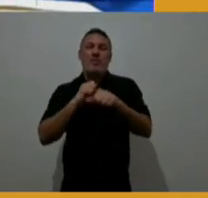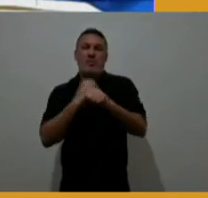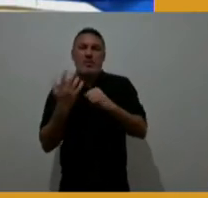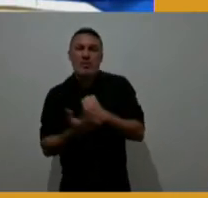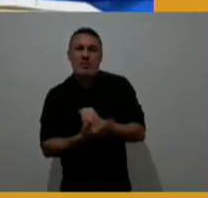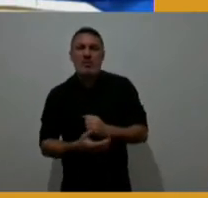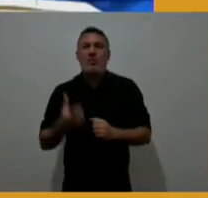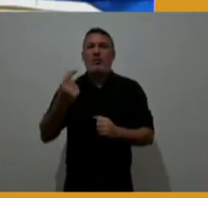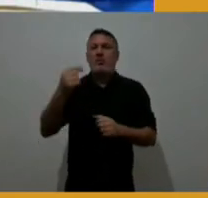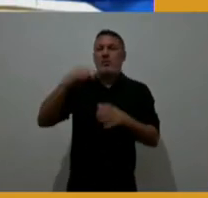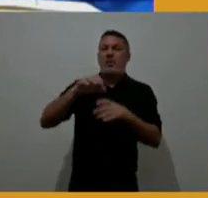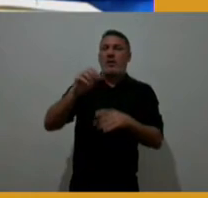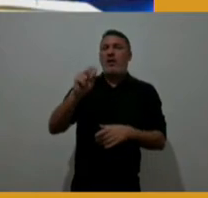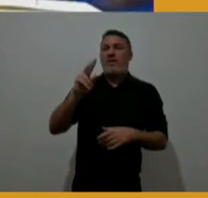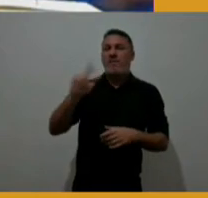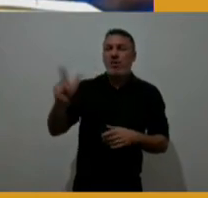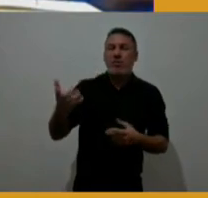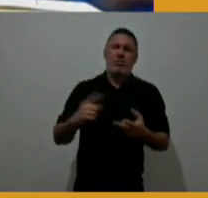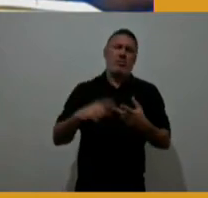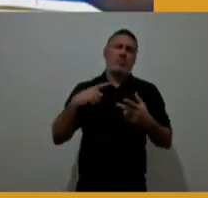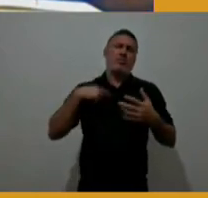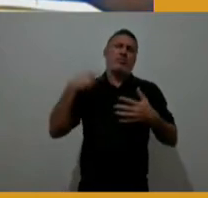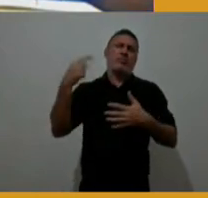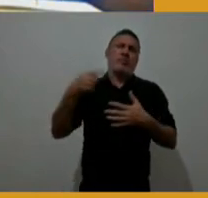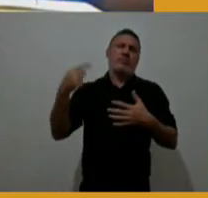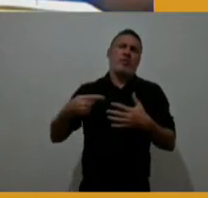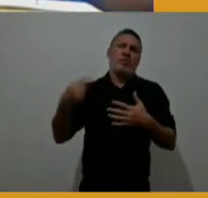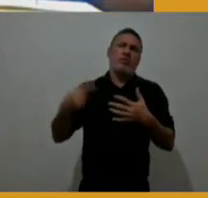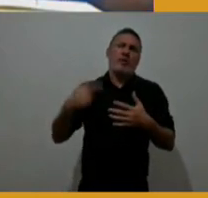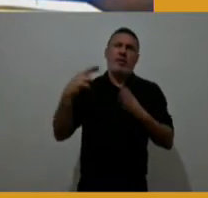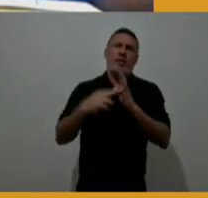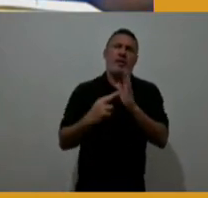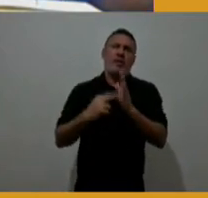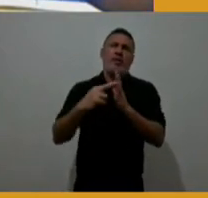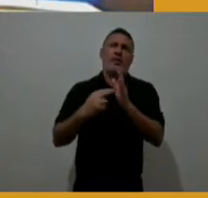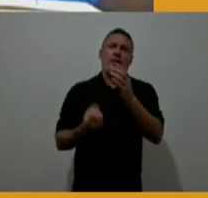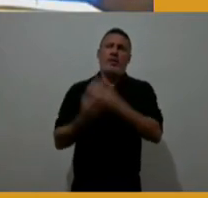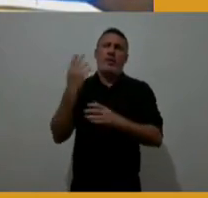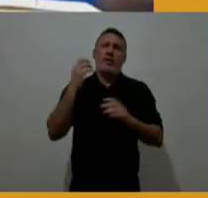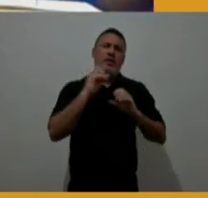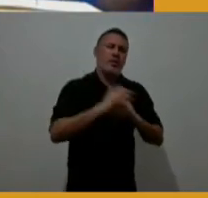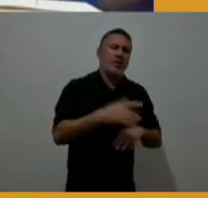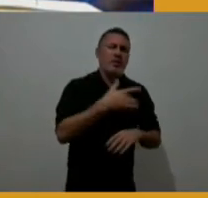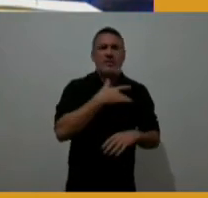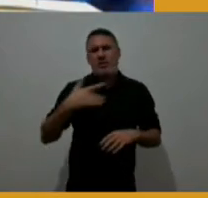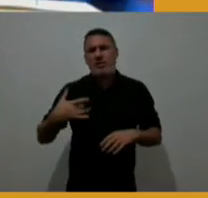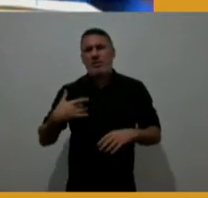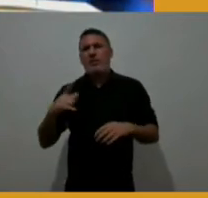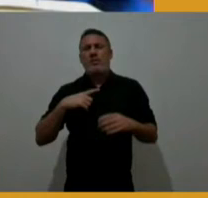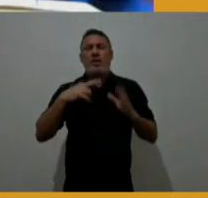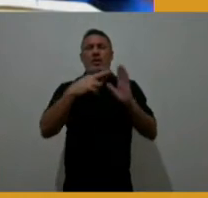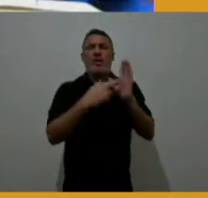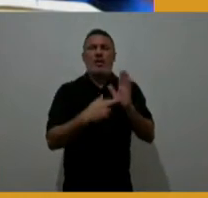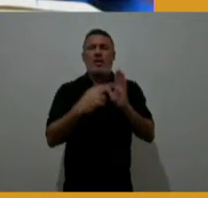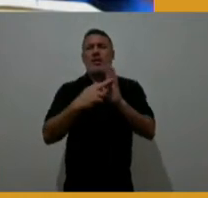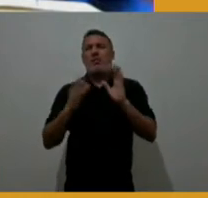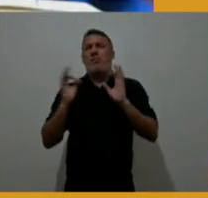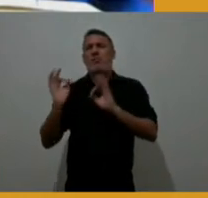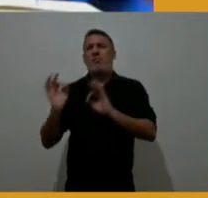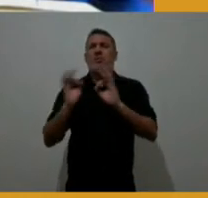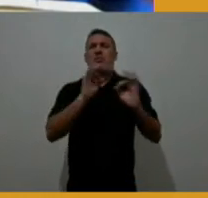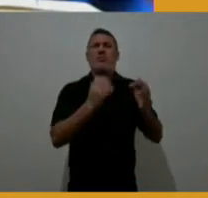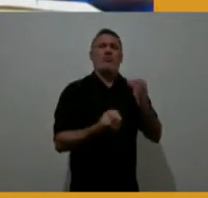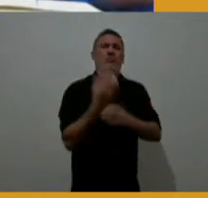citar diversas outras regras na área de educação e de saúde, que nós regulamentamos efetivamente, né, as